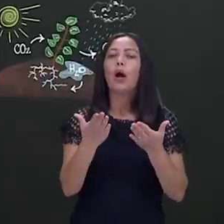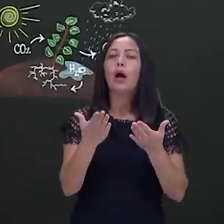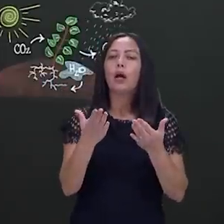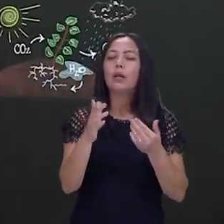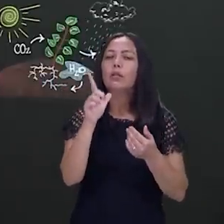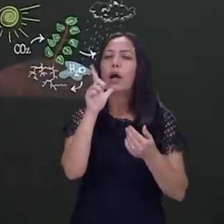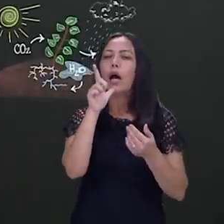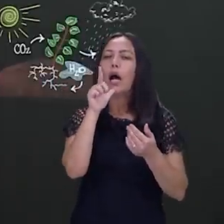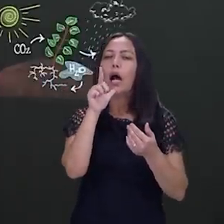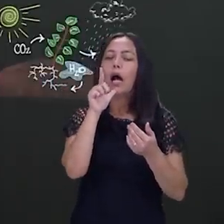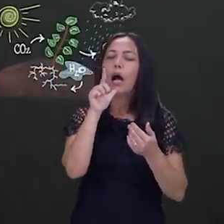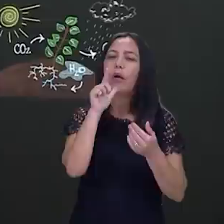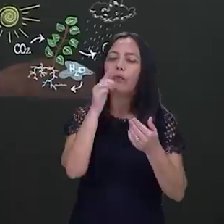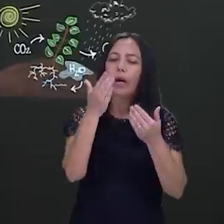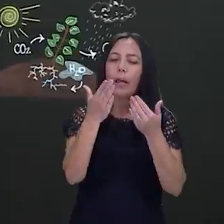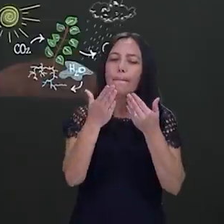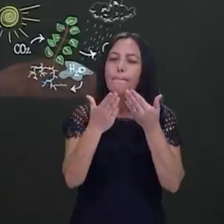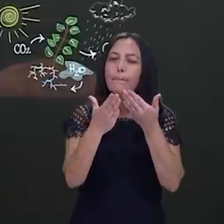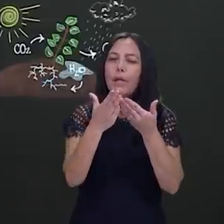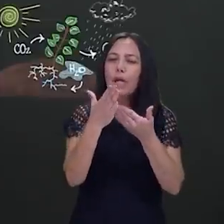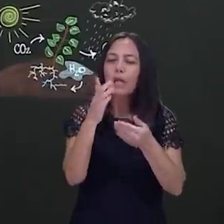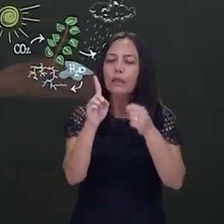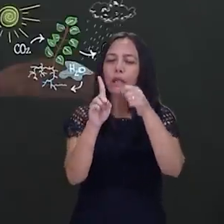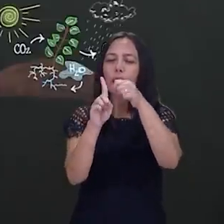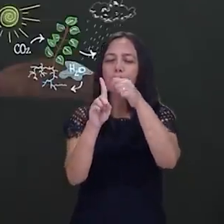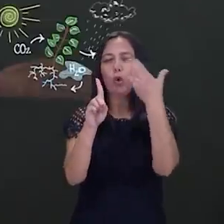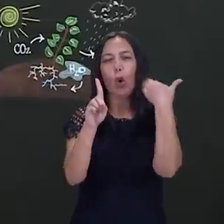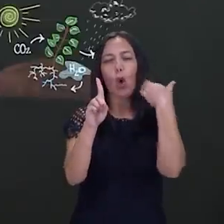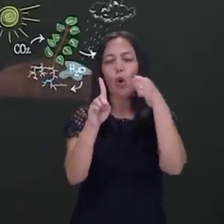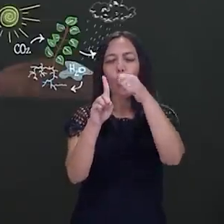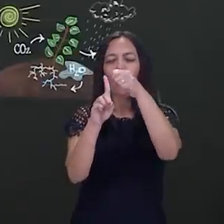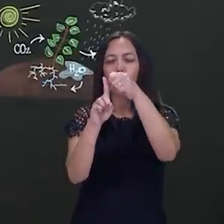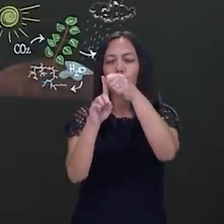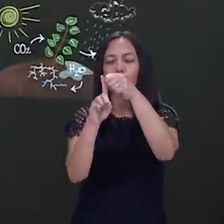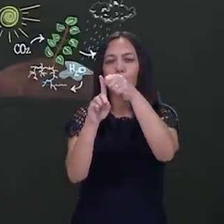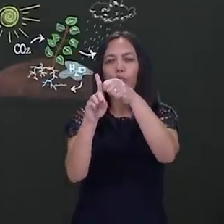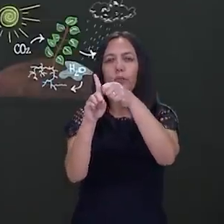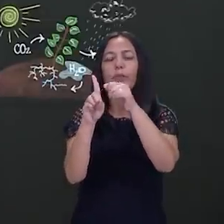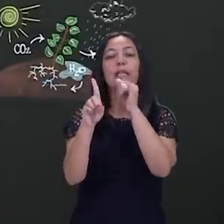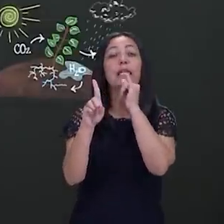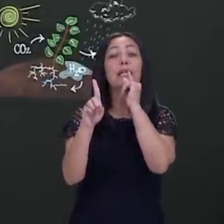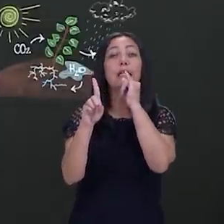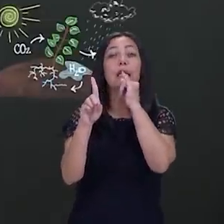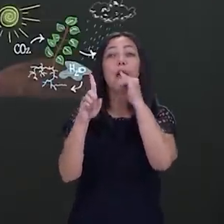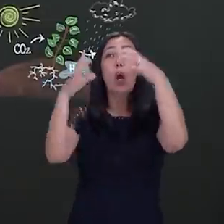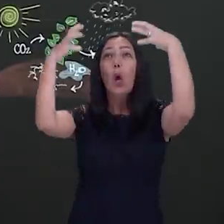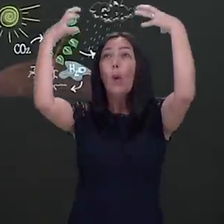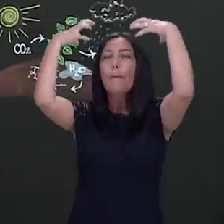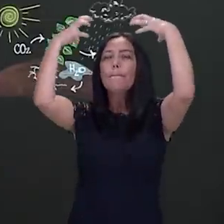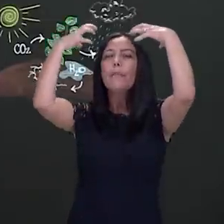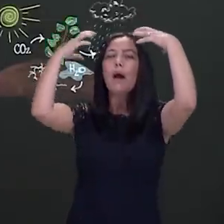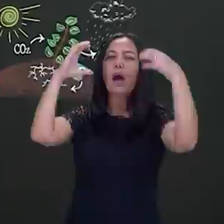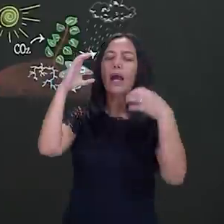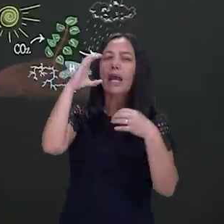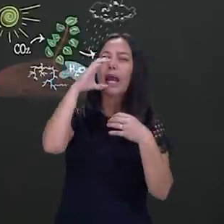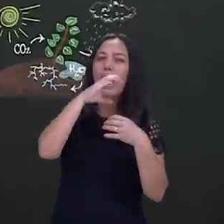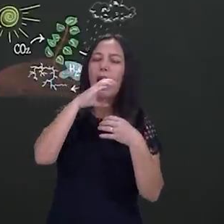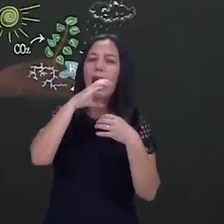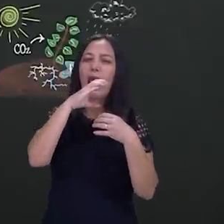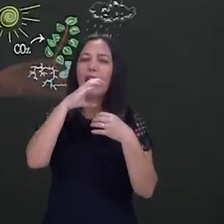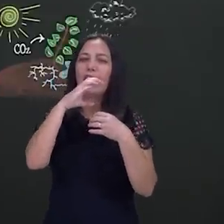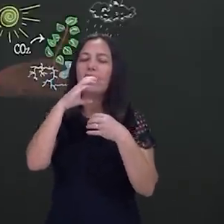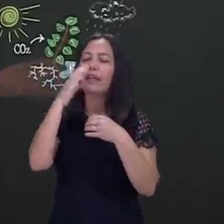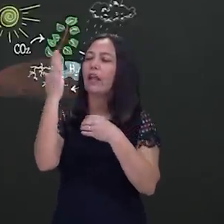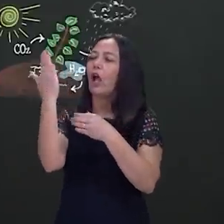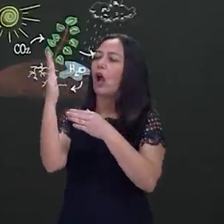começa a perder calor? Eu tenho lá minha água, estado gasoso. Sabe aquele banho quente? Inverno, aquele banho quente que você toma.